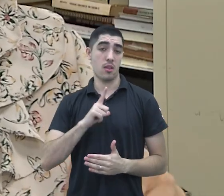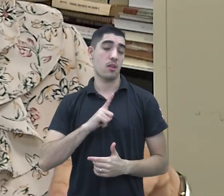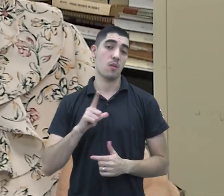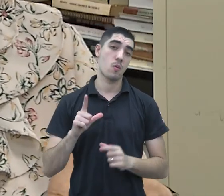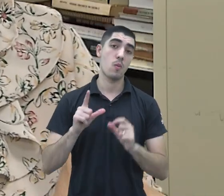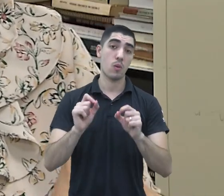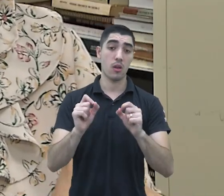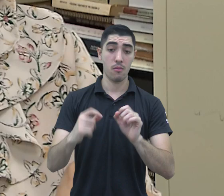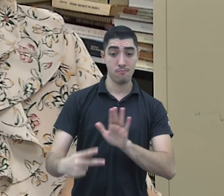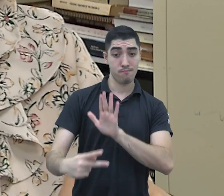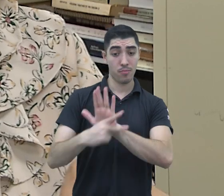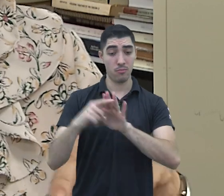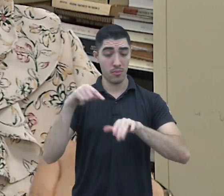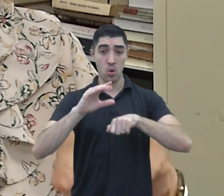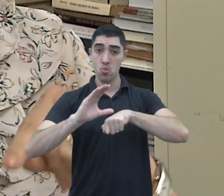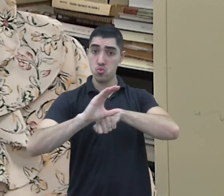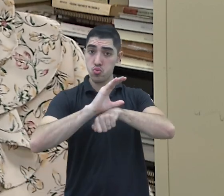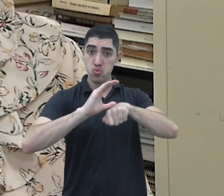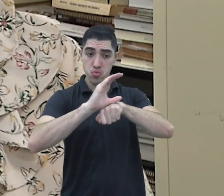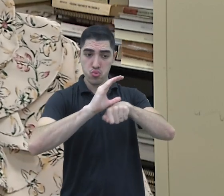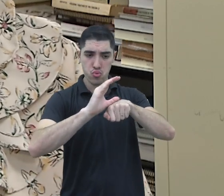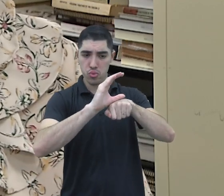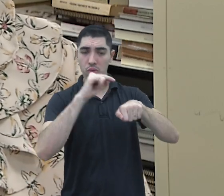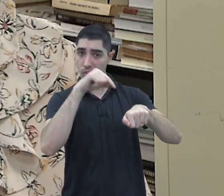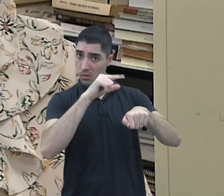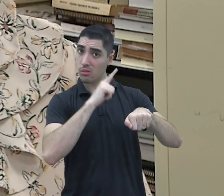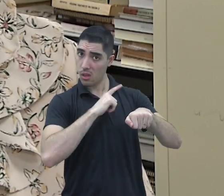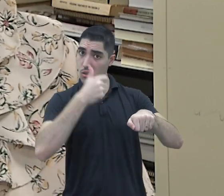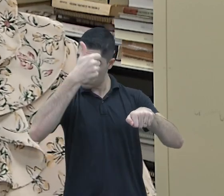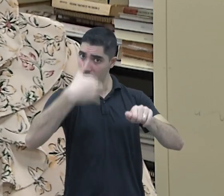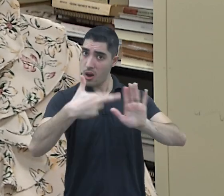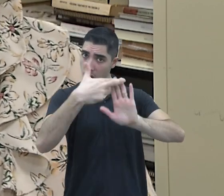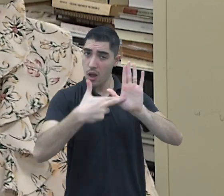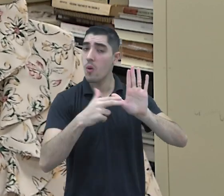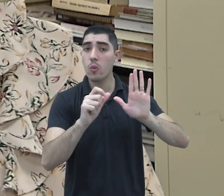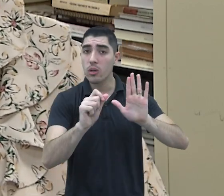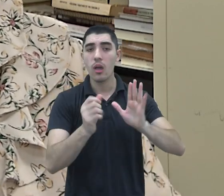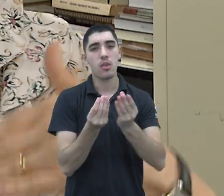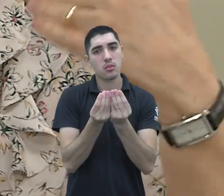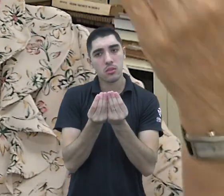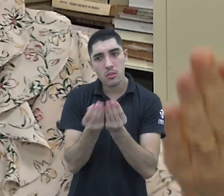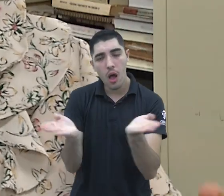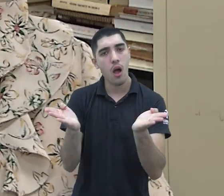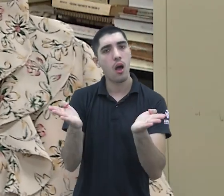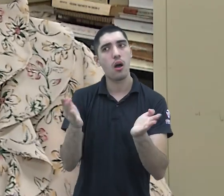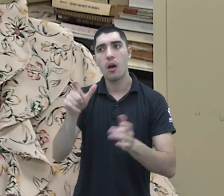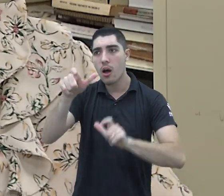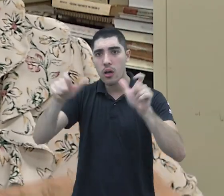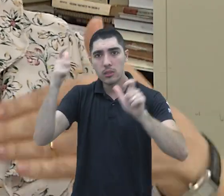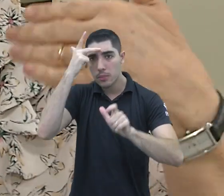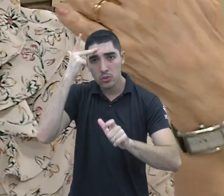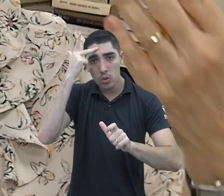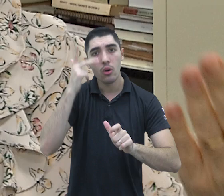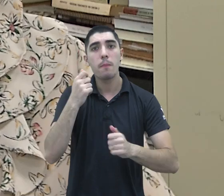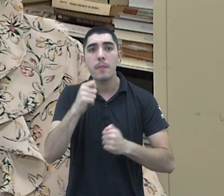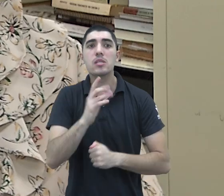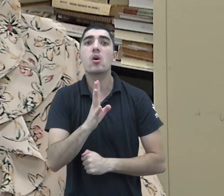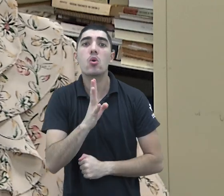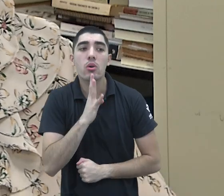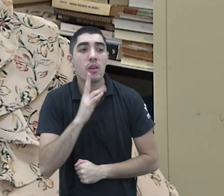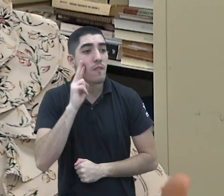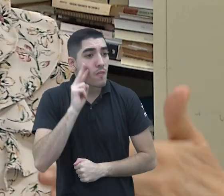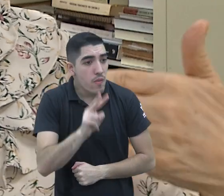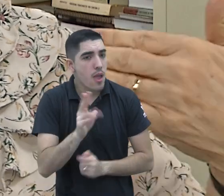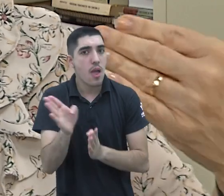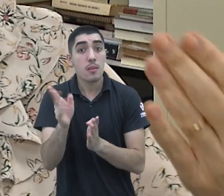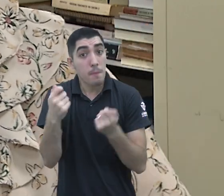com um dever que consta na própria Constituição, que é o quê? o acesso, o cidadão ele tem direito a